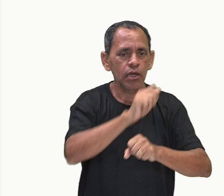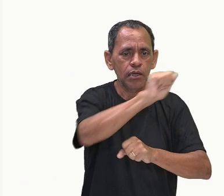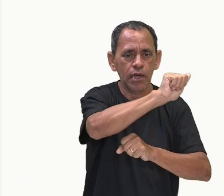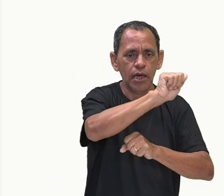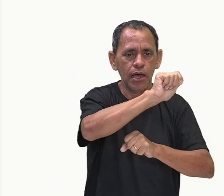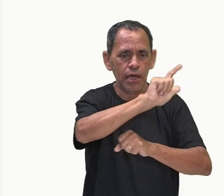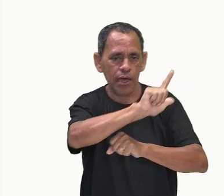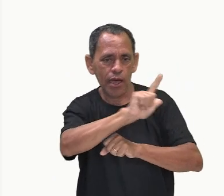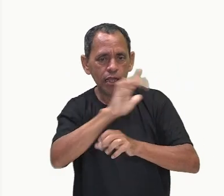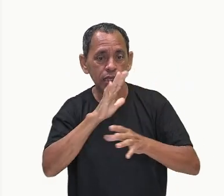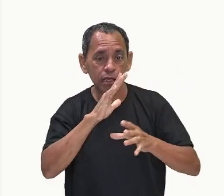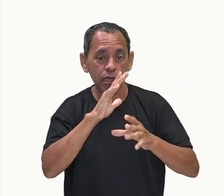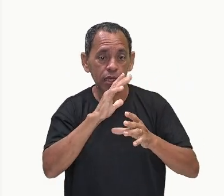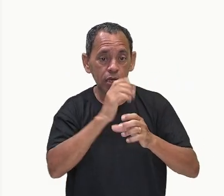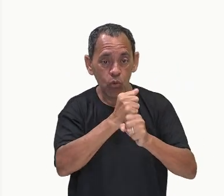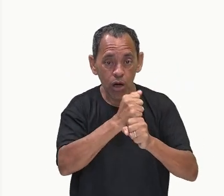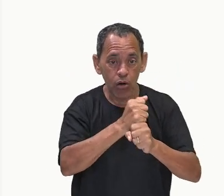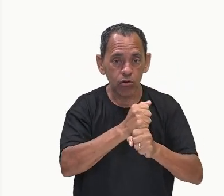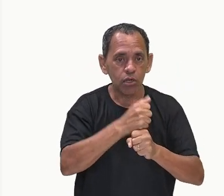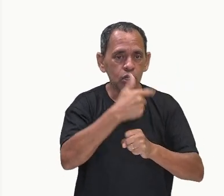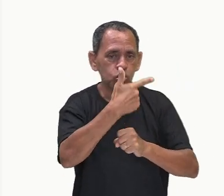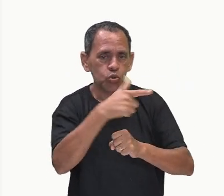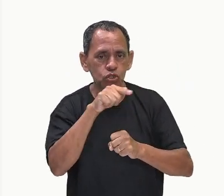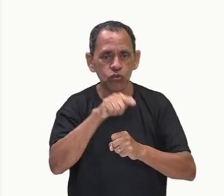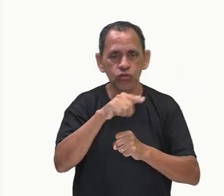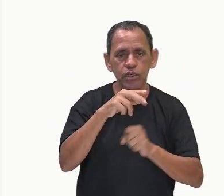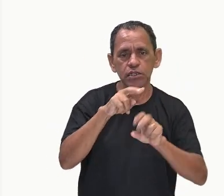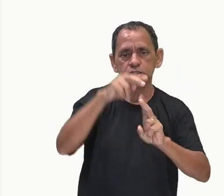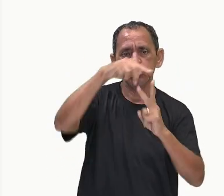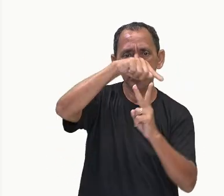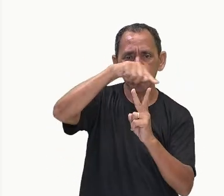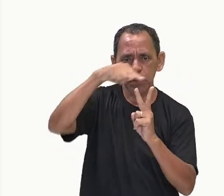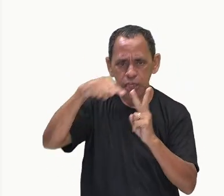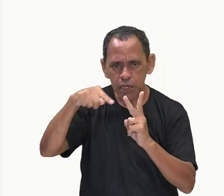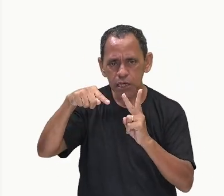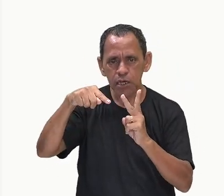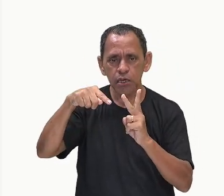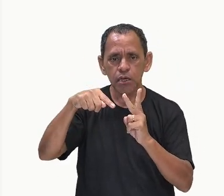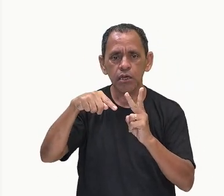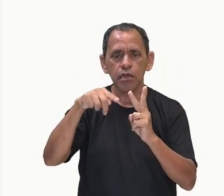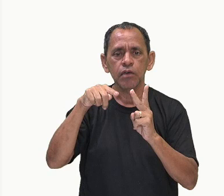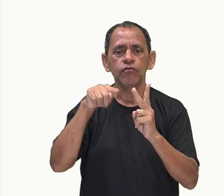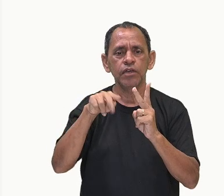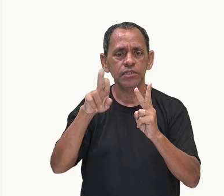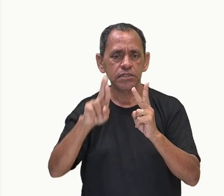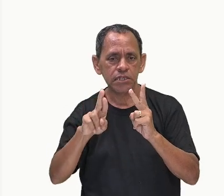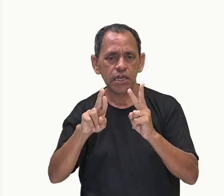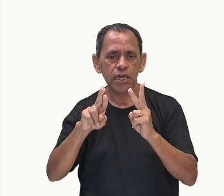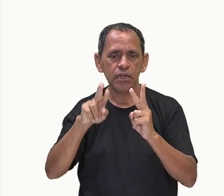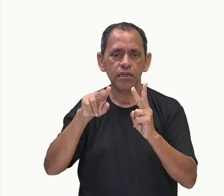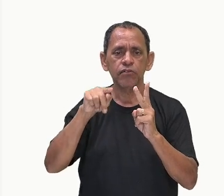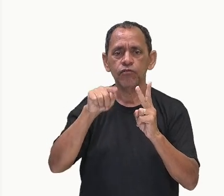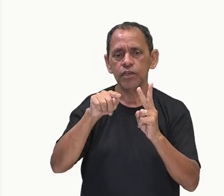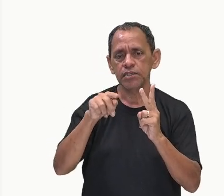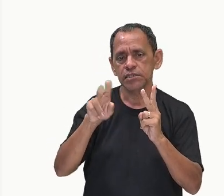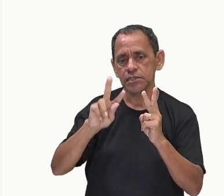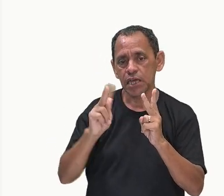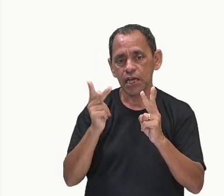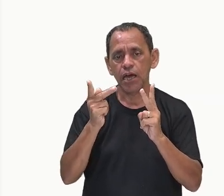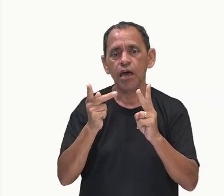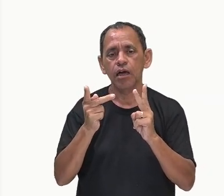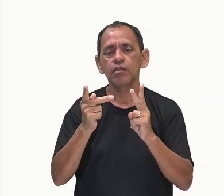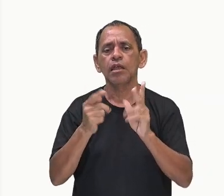já conhece como se calcula aí as suas bases, né, que são circunferências, e também